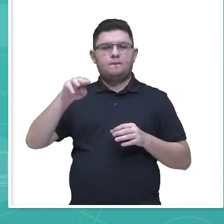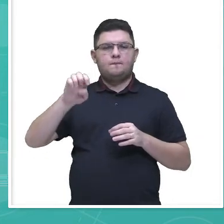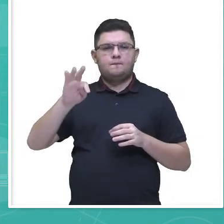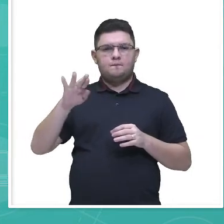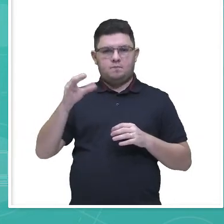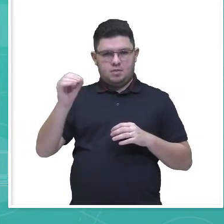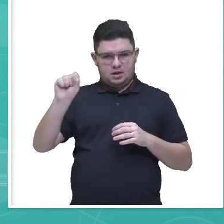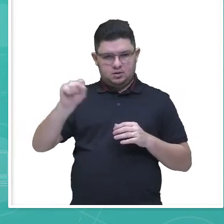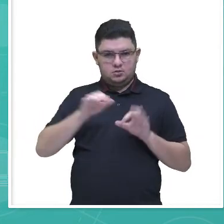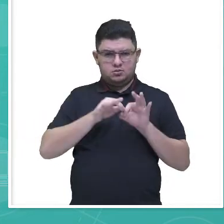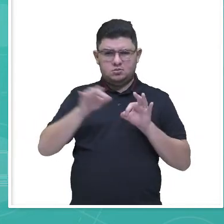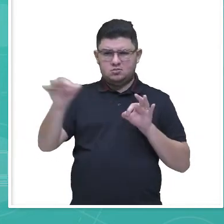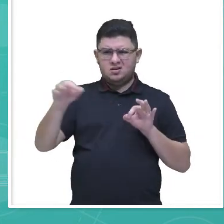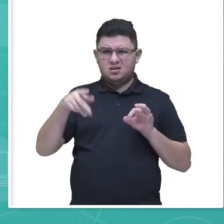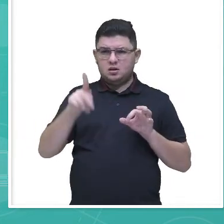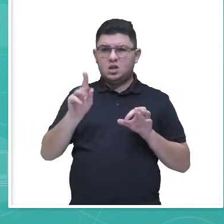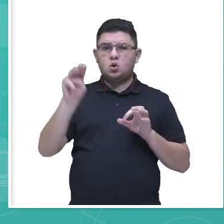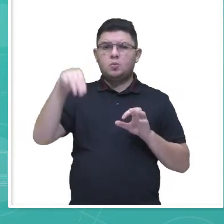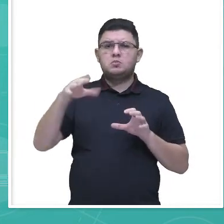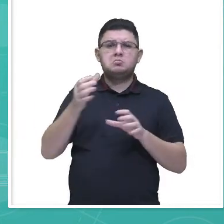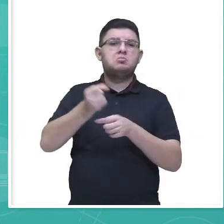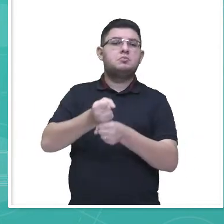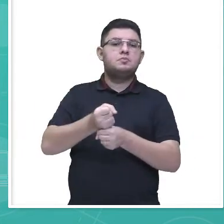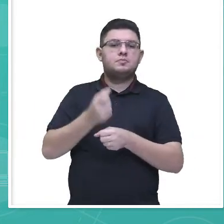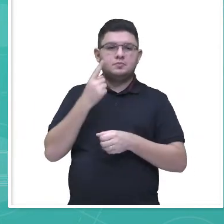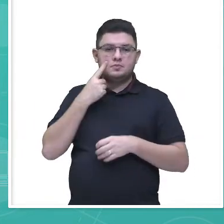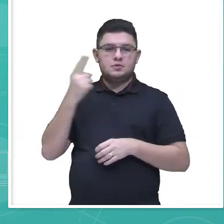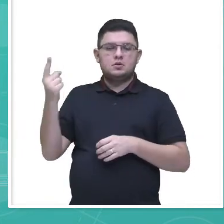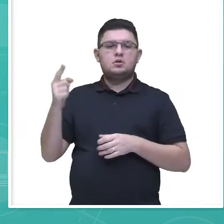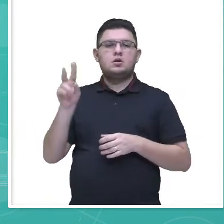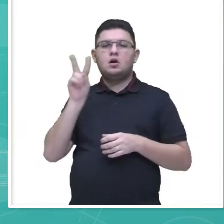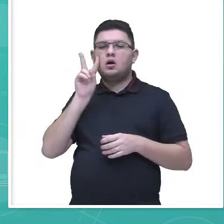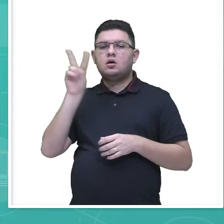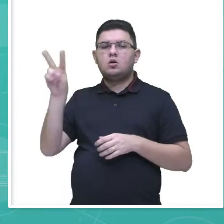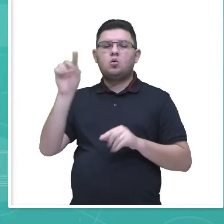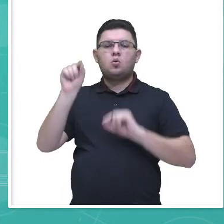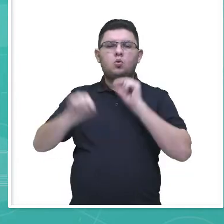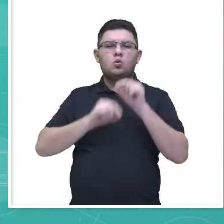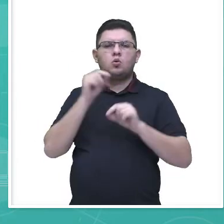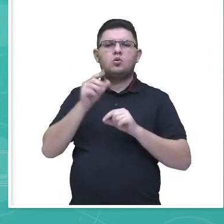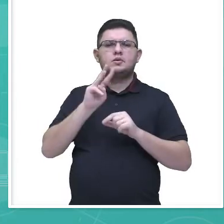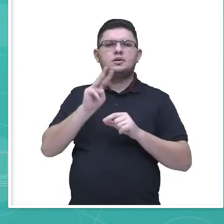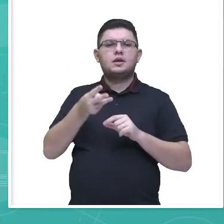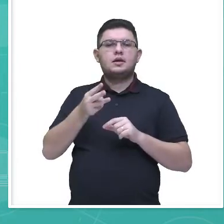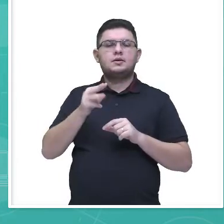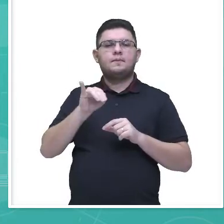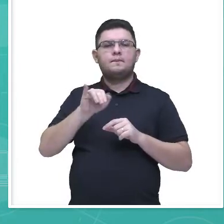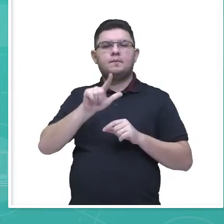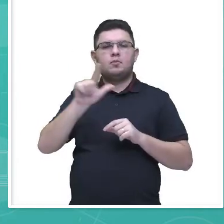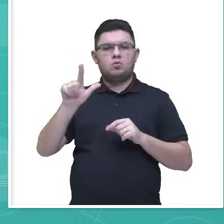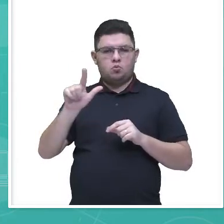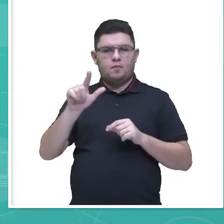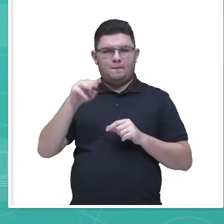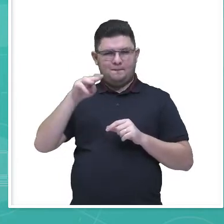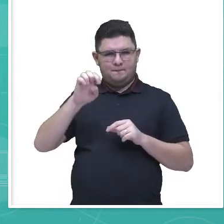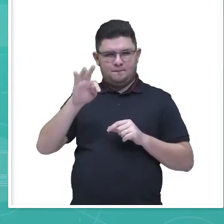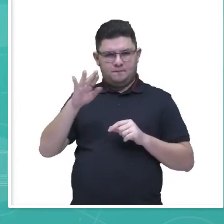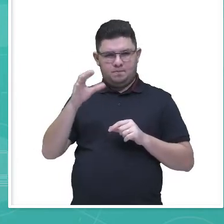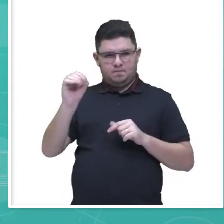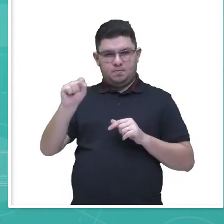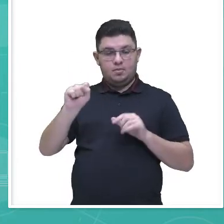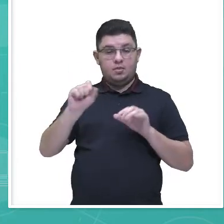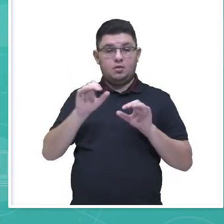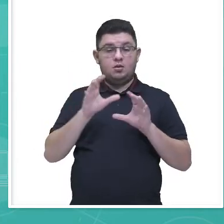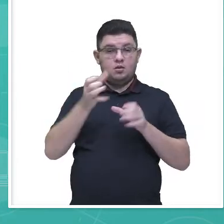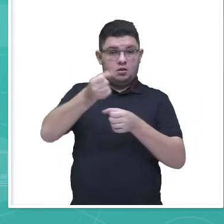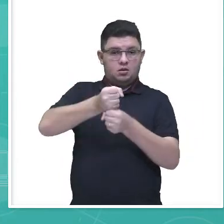comunidades? Então, só no olhão aí você já consegue observar que 3.000 metros equivalem